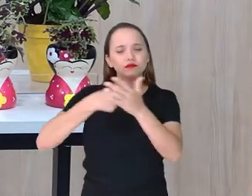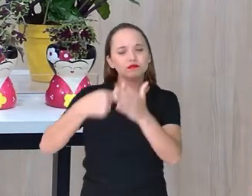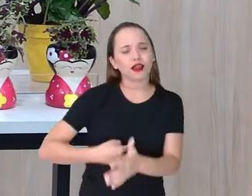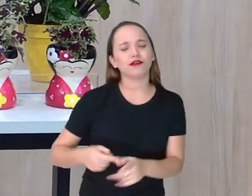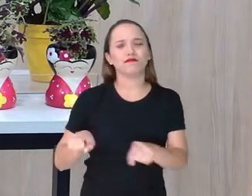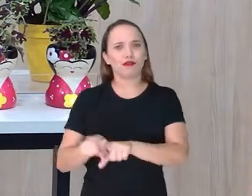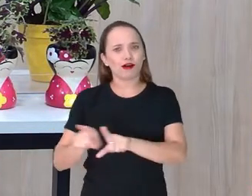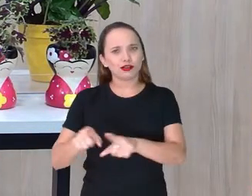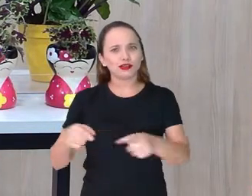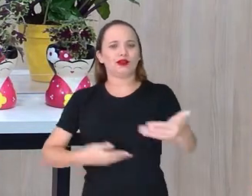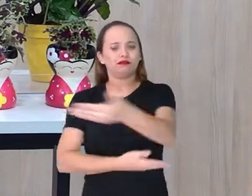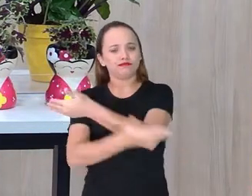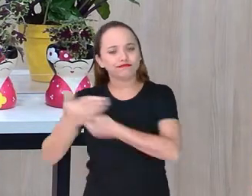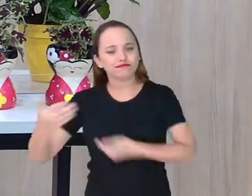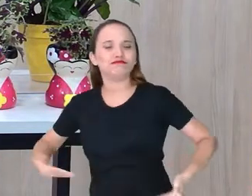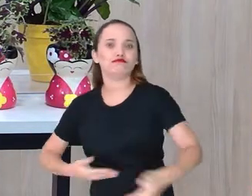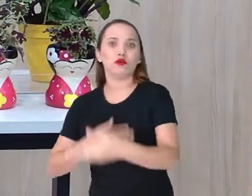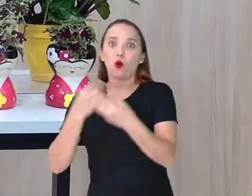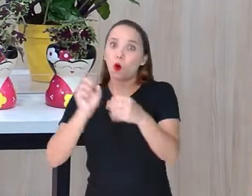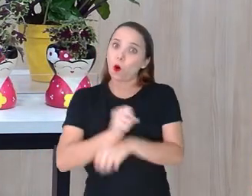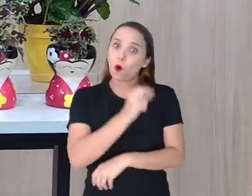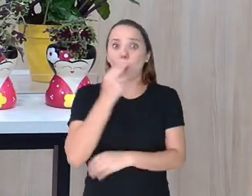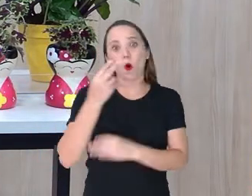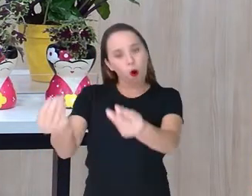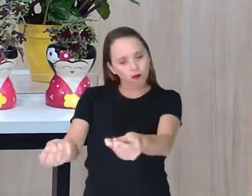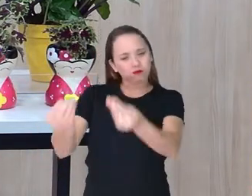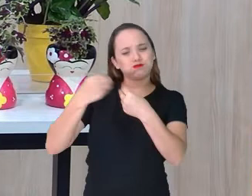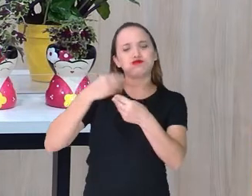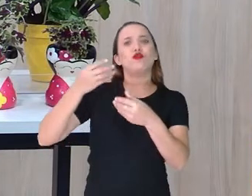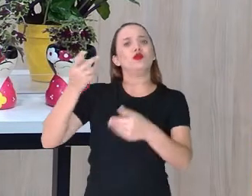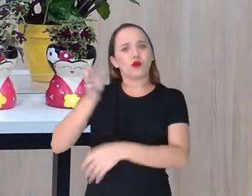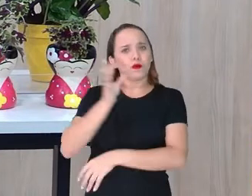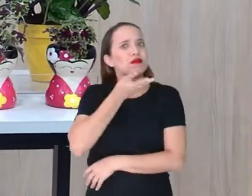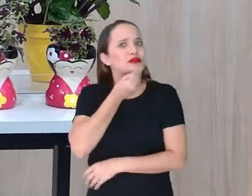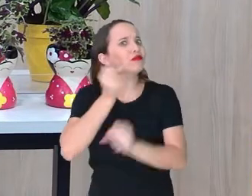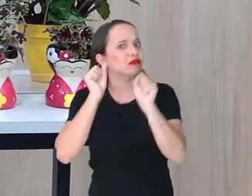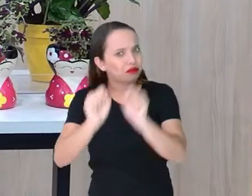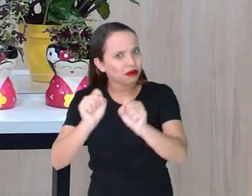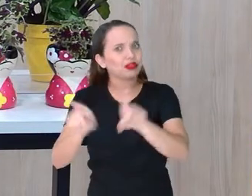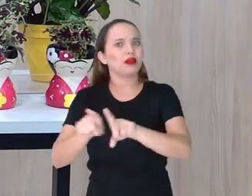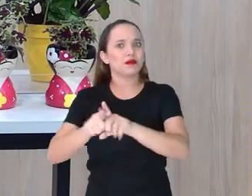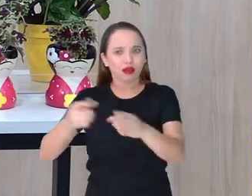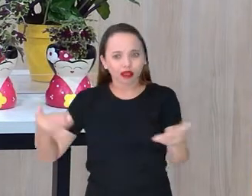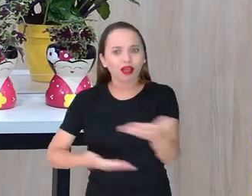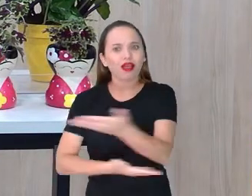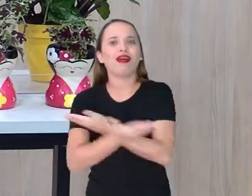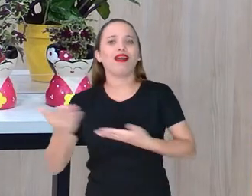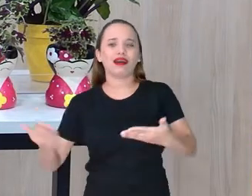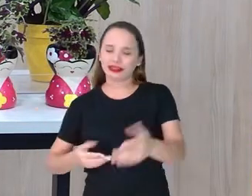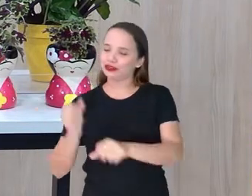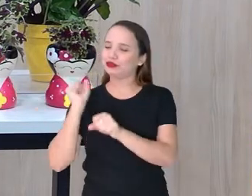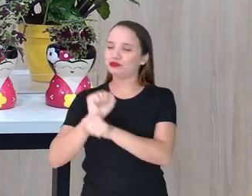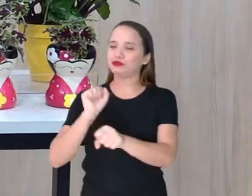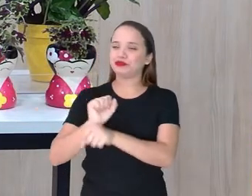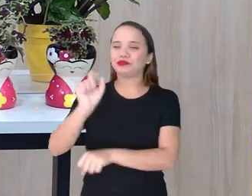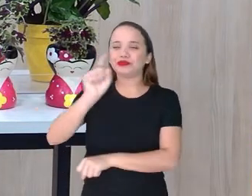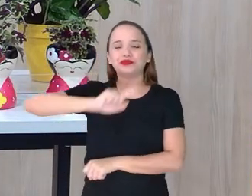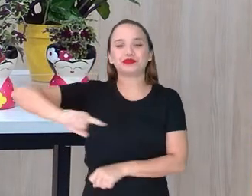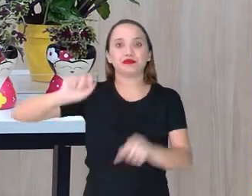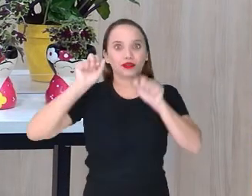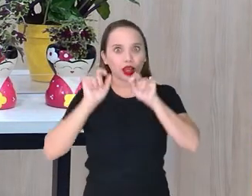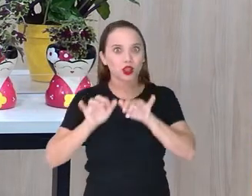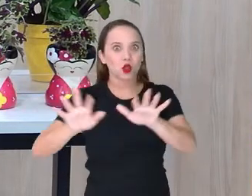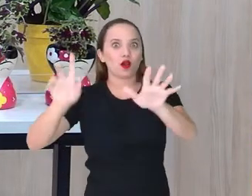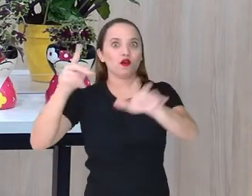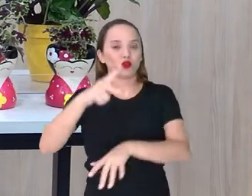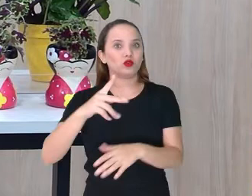conosco, também trazer algum conhecimento para a gente, que a gente tem uma troca aí de conhecimento, tá certo? Estamos esperando vocês, divulguem aí